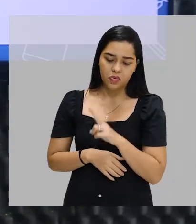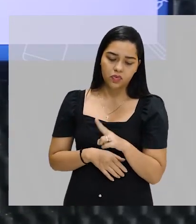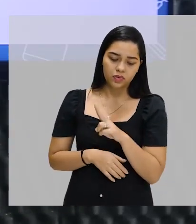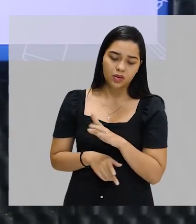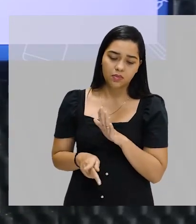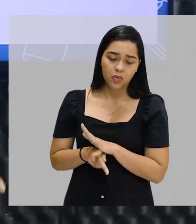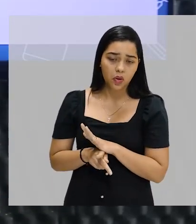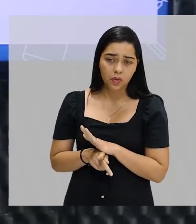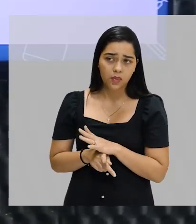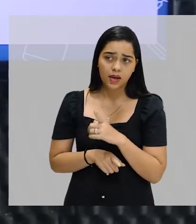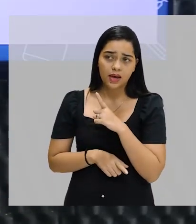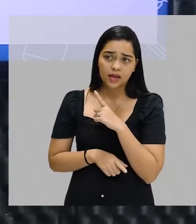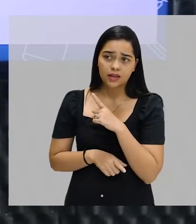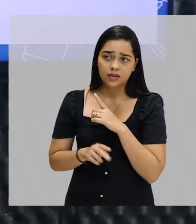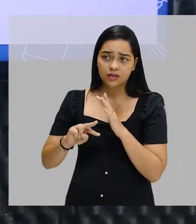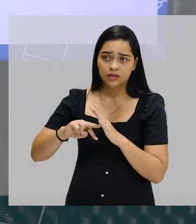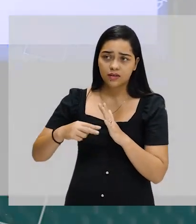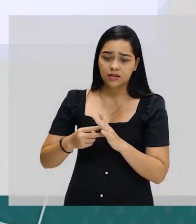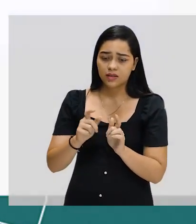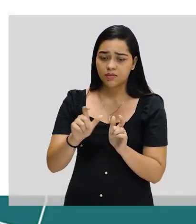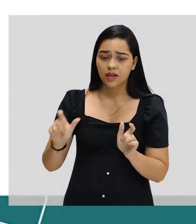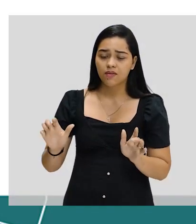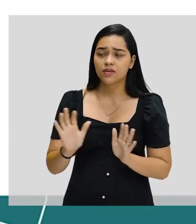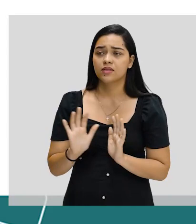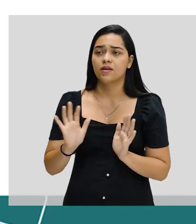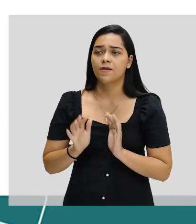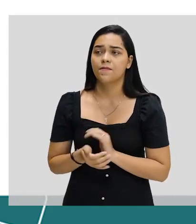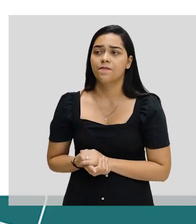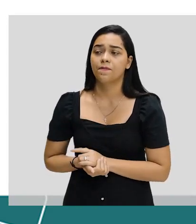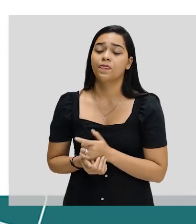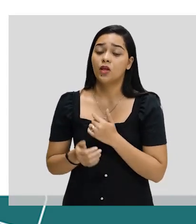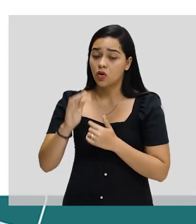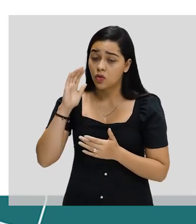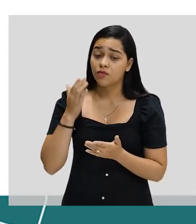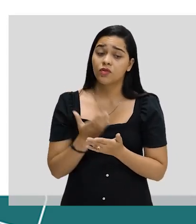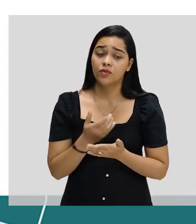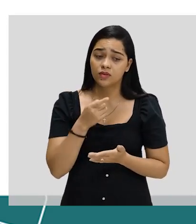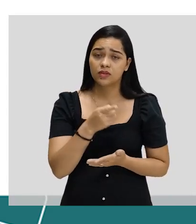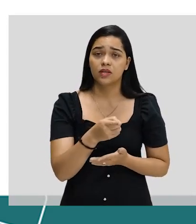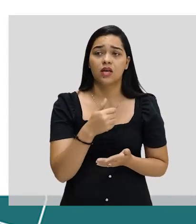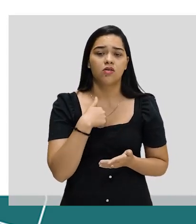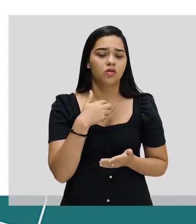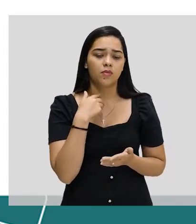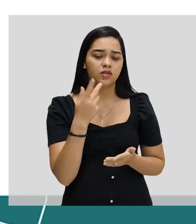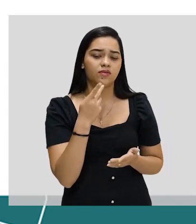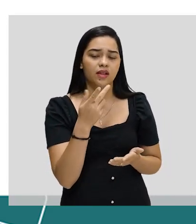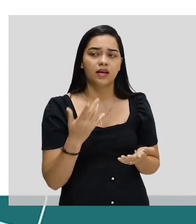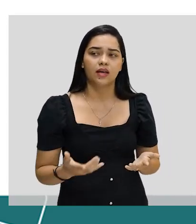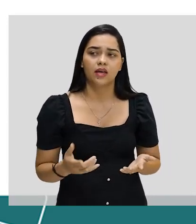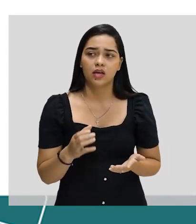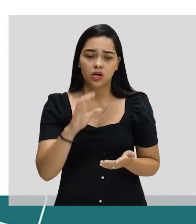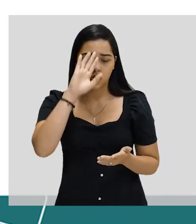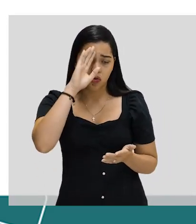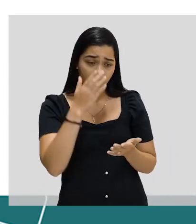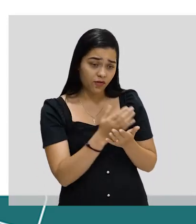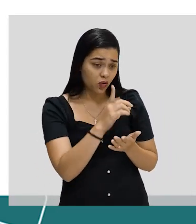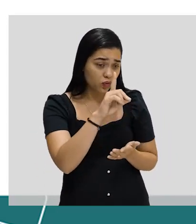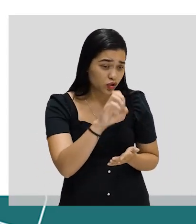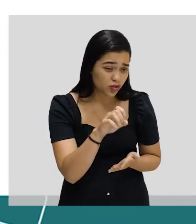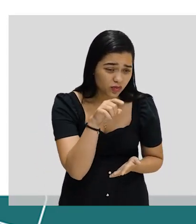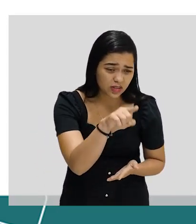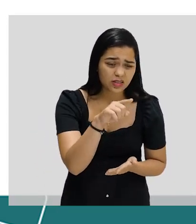hora de estabelecer o sentido entre as palavras, tá? Ó, confio em você. Eu não posso dizer confio de